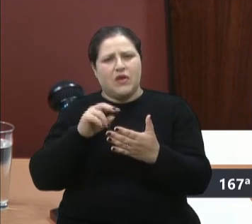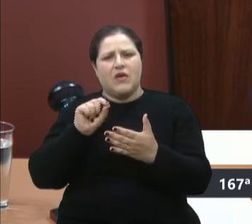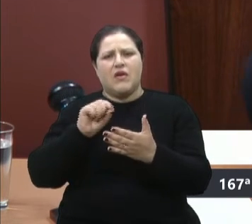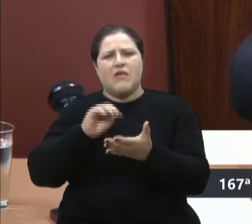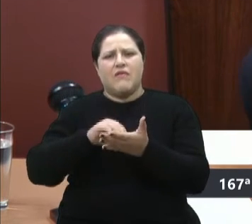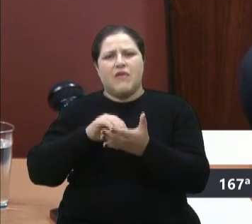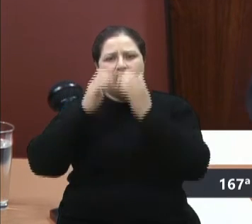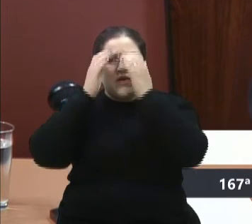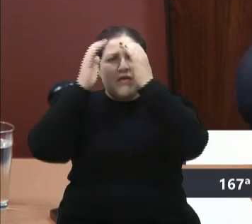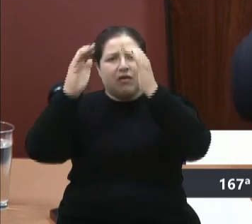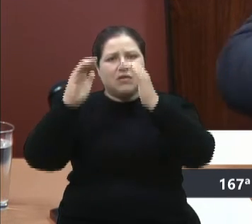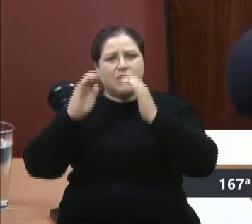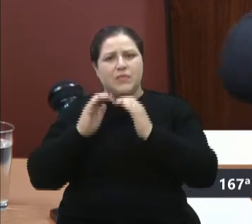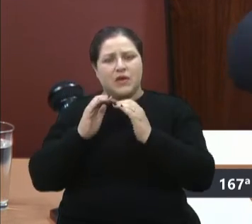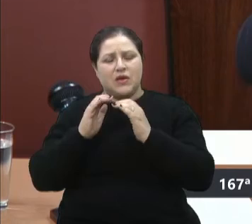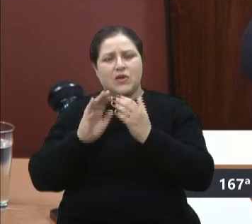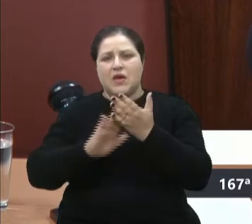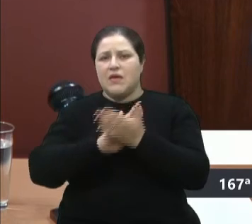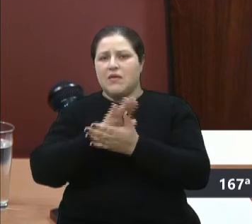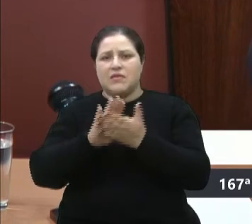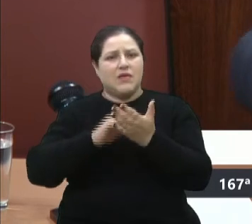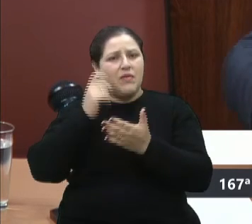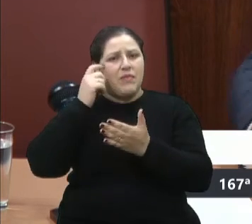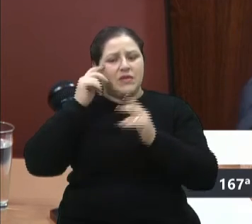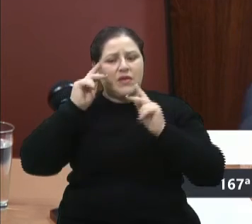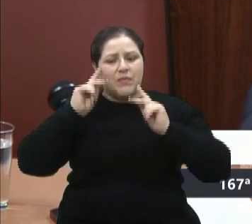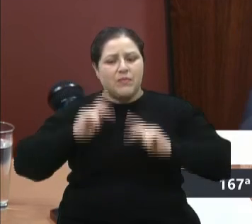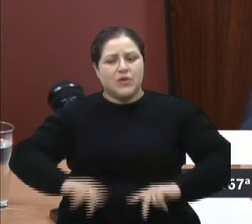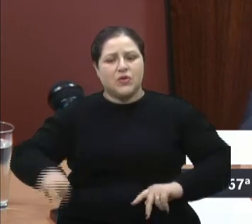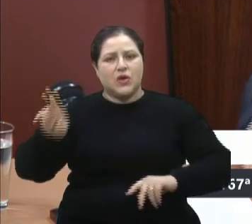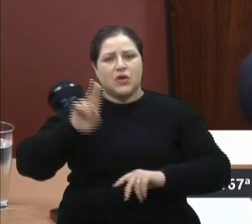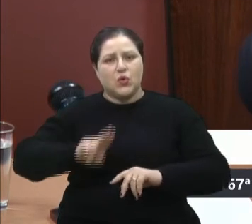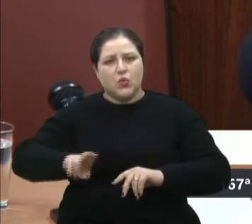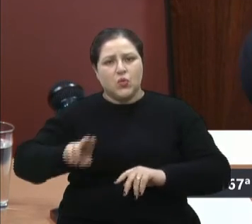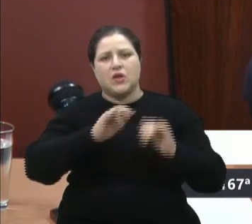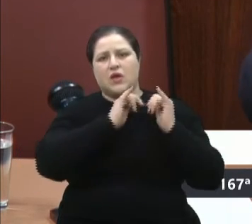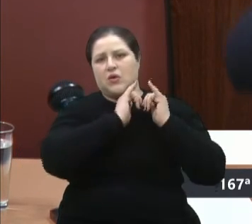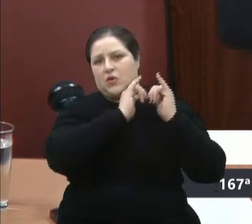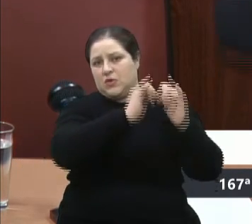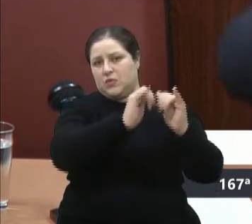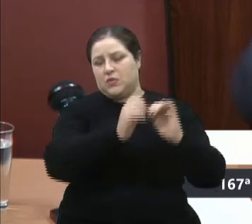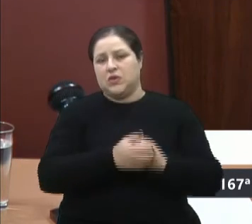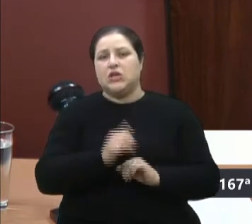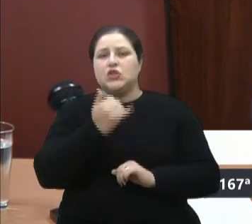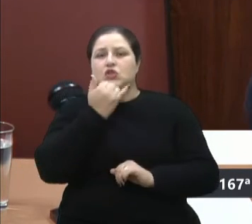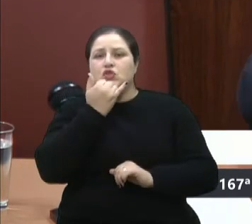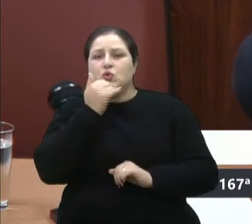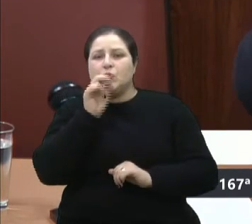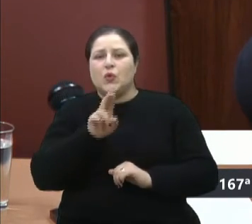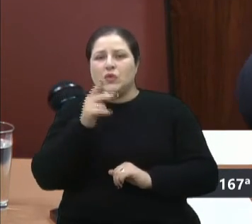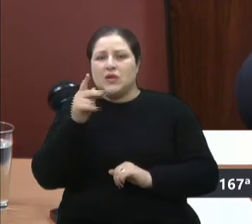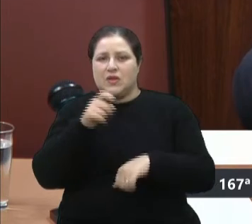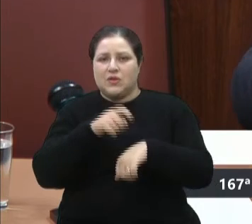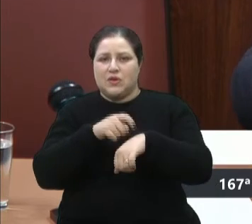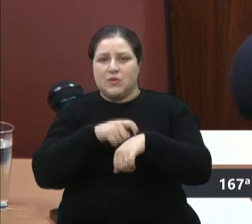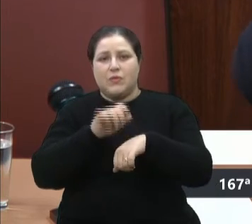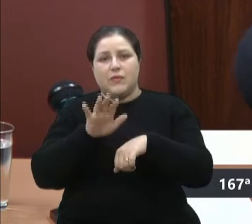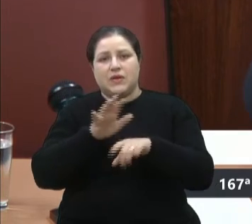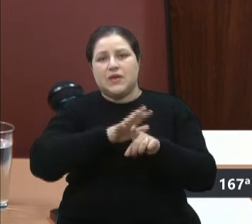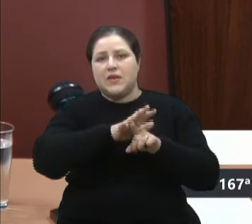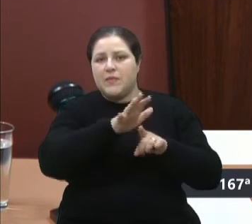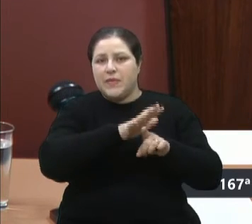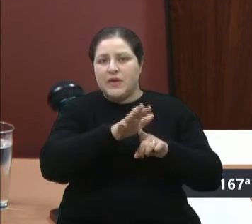decisão sem construí-la ou sem pensar em quem utiliza aquela linha. Então, Desculpe utilizar o termo, vereador Renato, mas é uma demanda que surgiu,